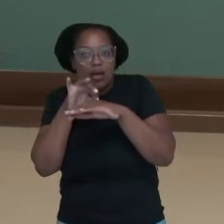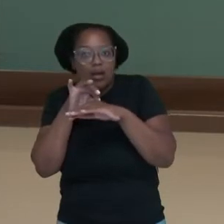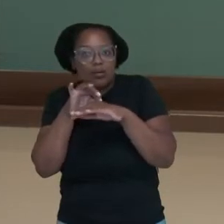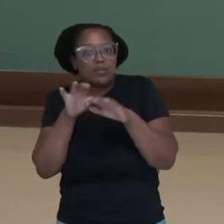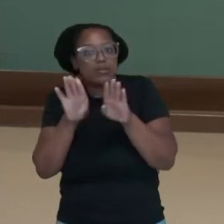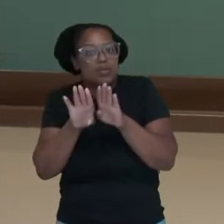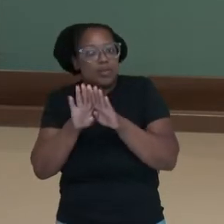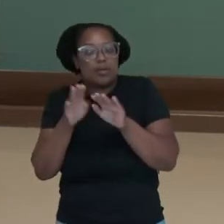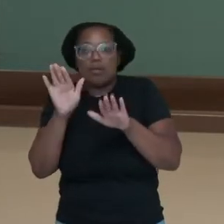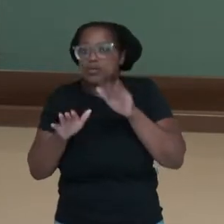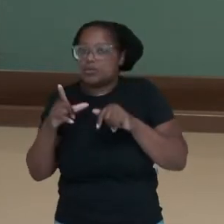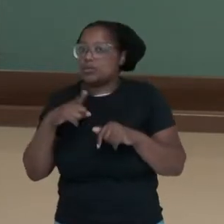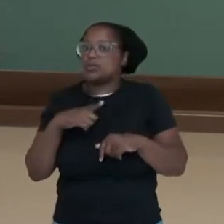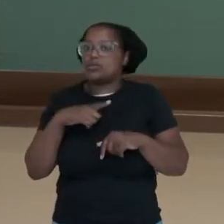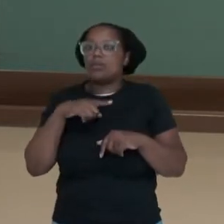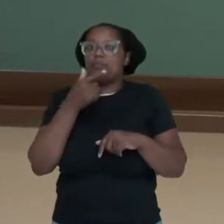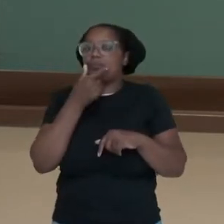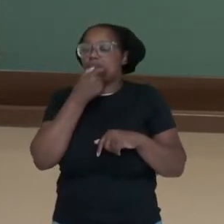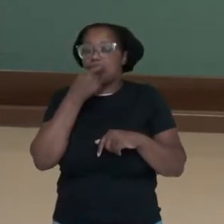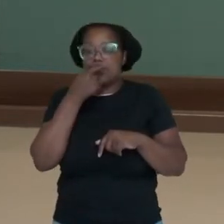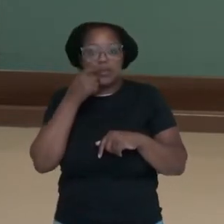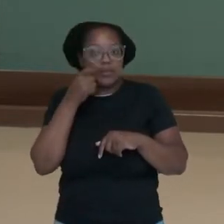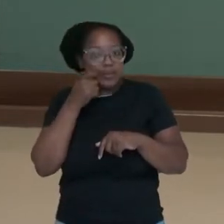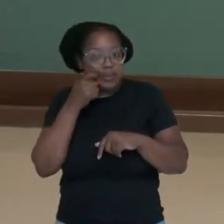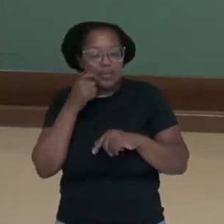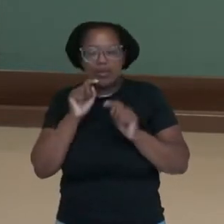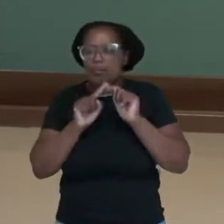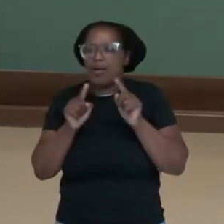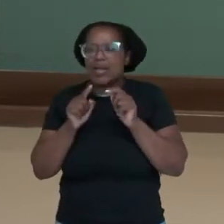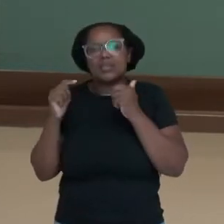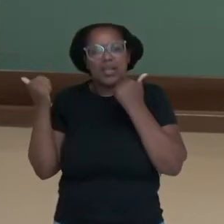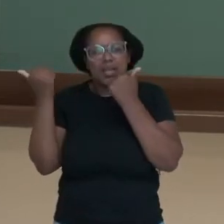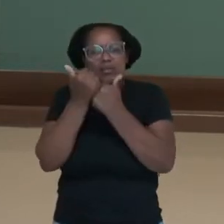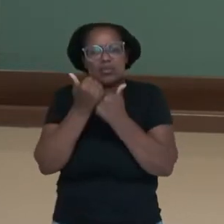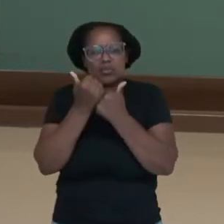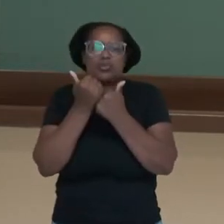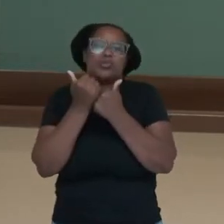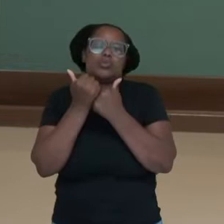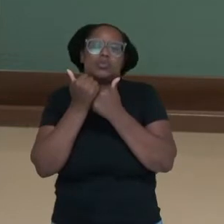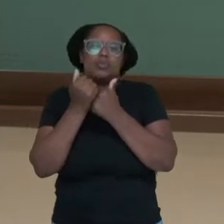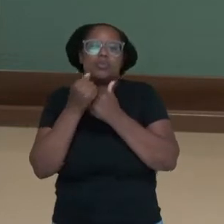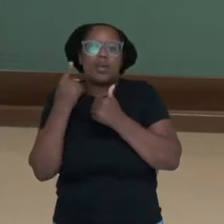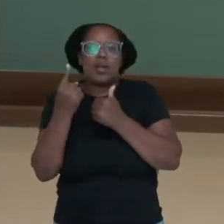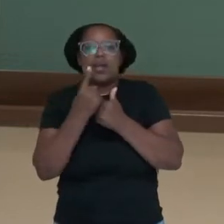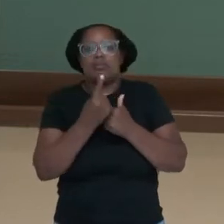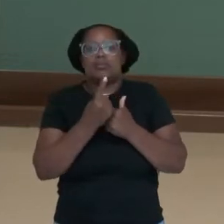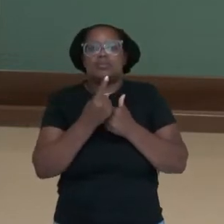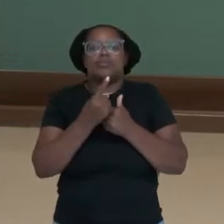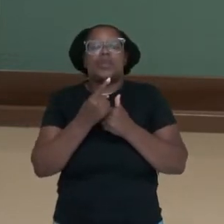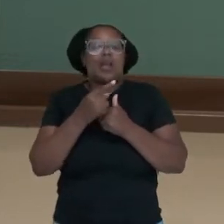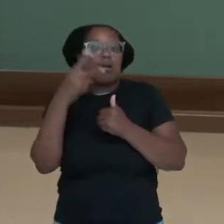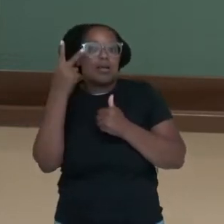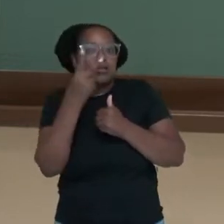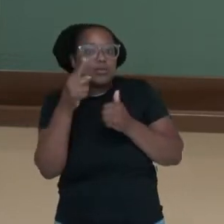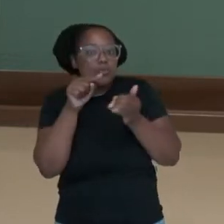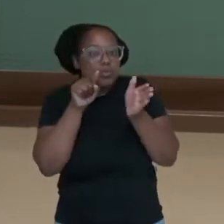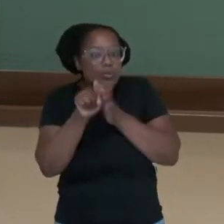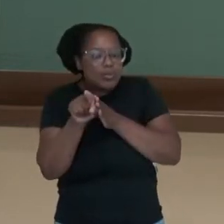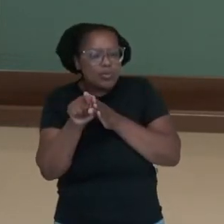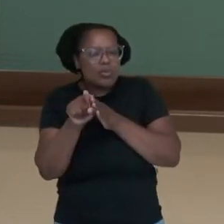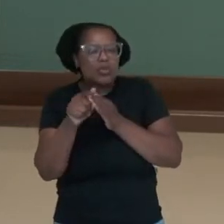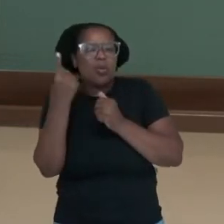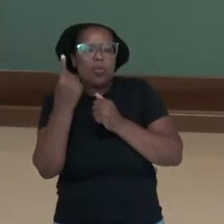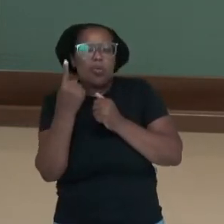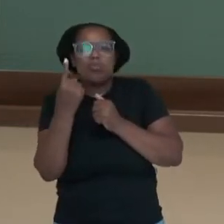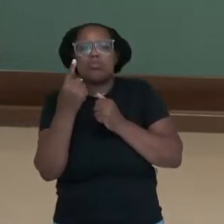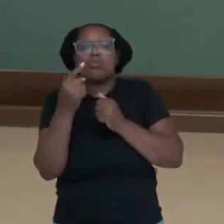ter dente, que é adaptado para esse tipo de alimentação. A segunda pergunta é: um ser pode servir de